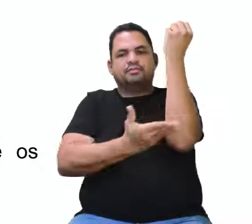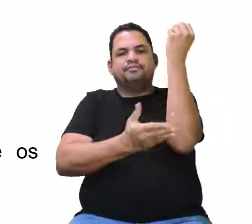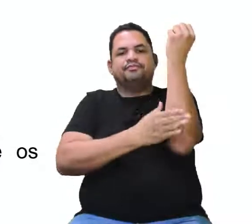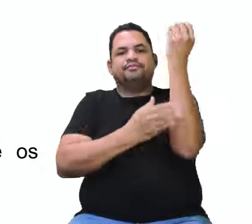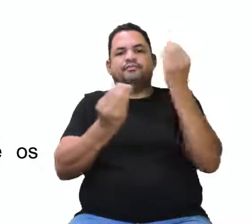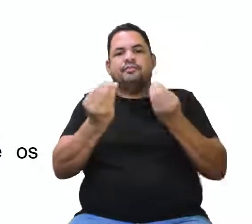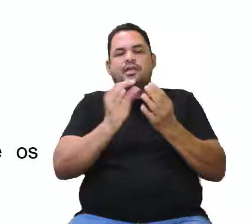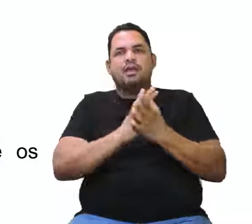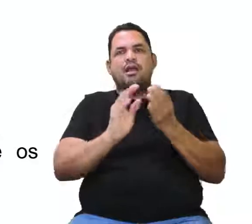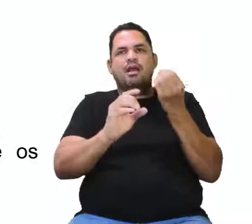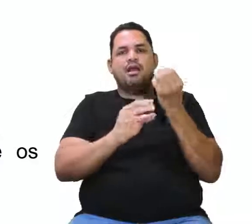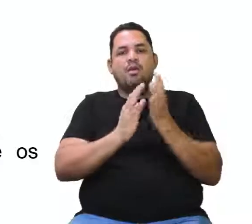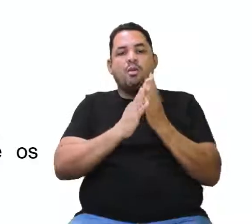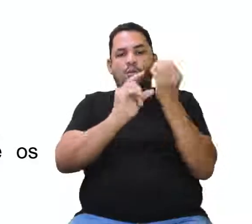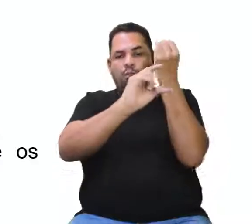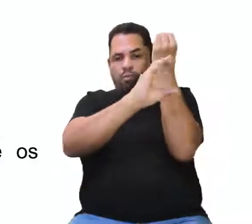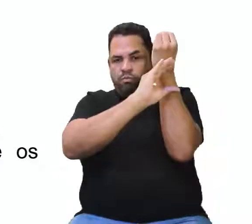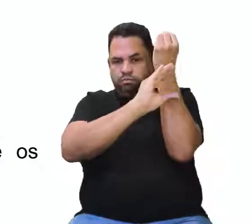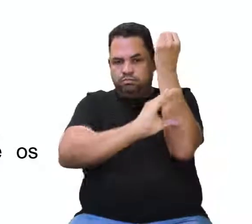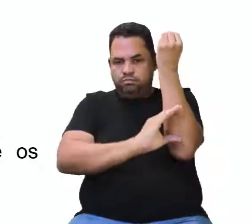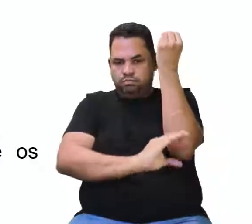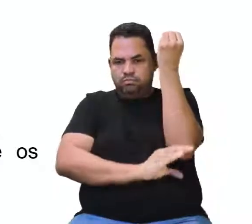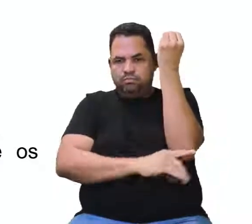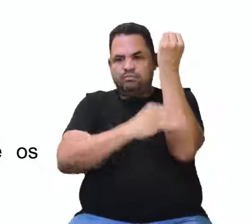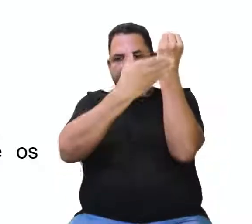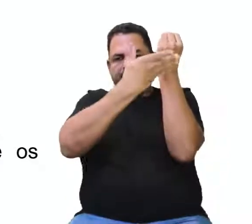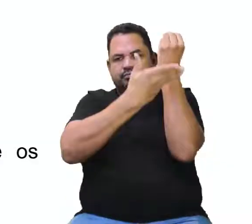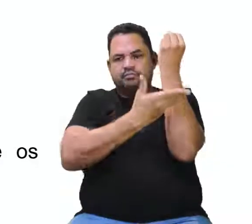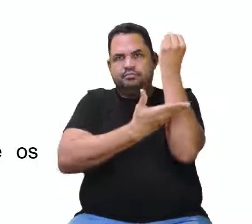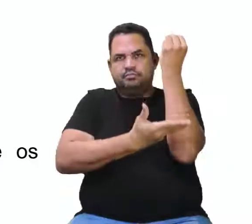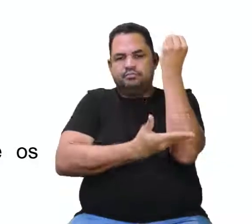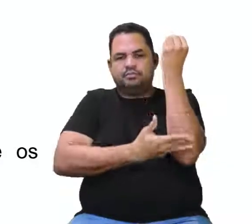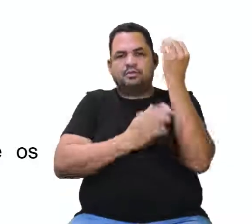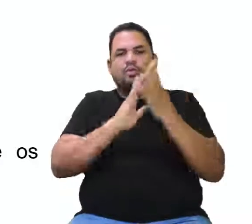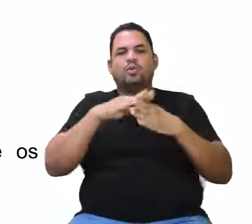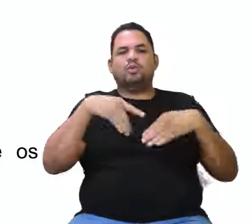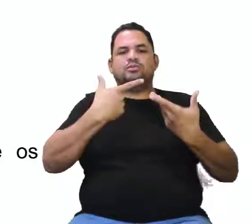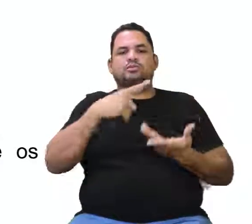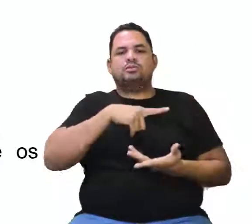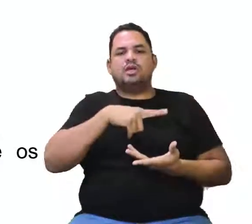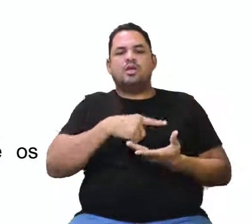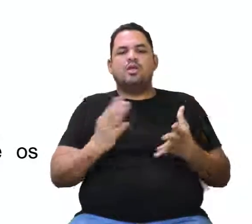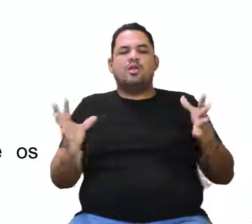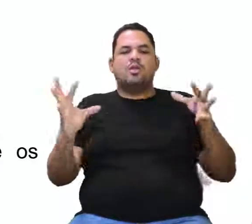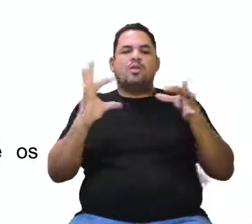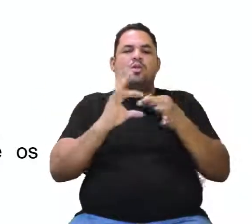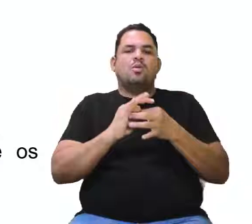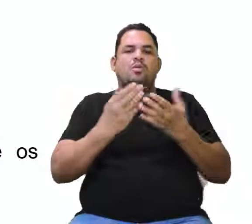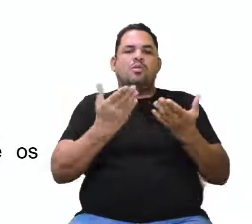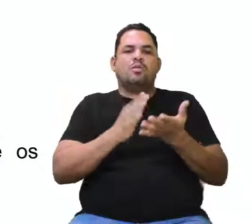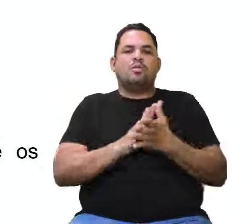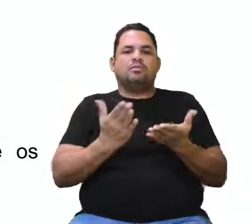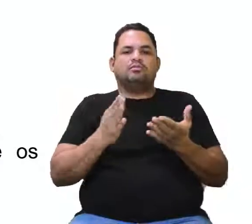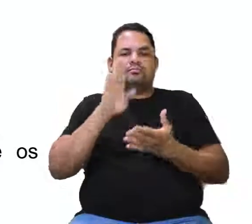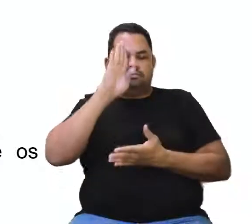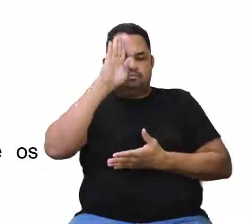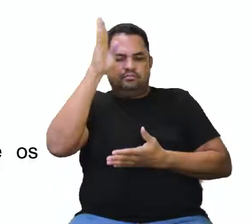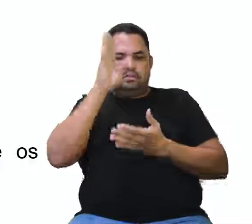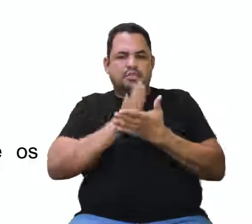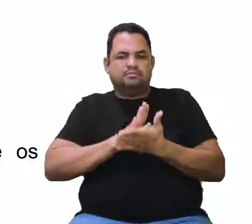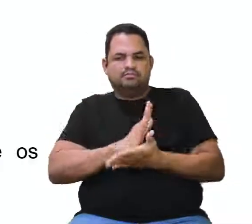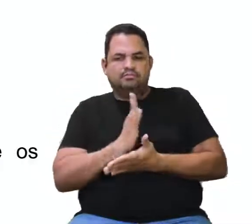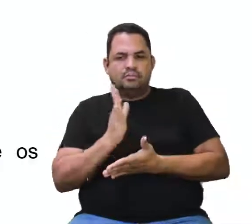bem que a nossa coluna ela é dividida. Quando a gente tem aí alguma doença associada, principalmente a questão dos